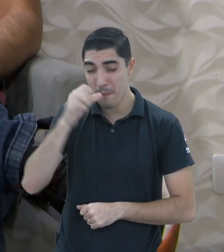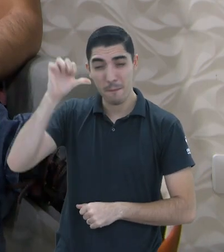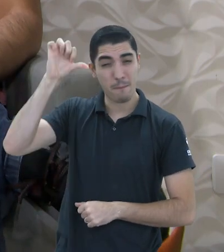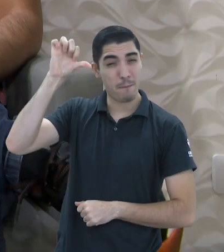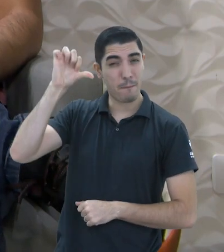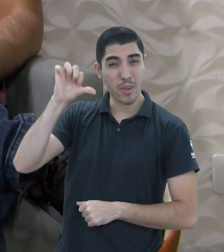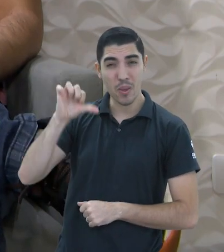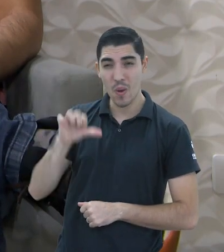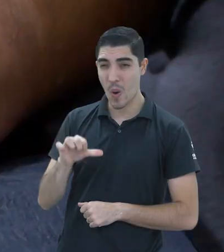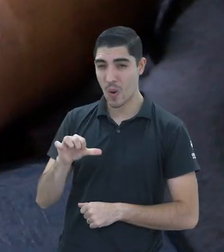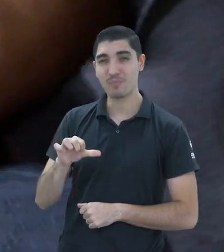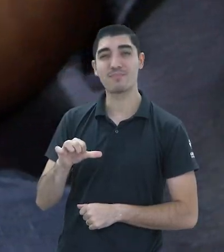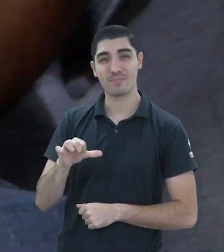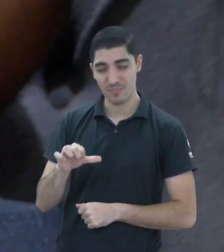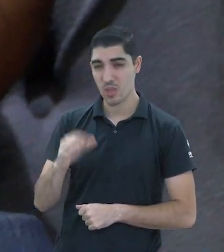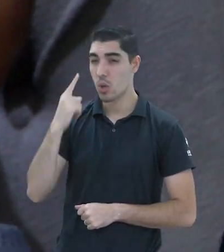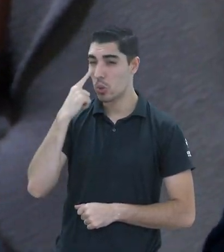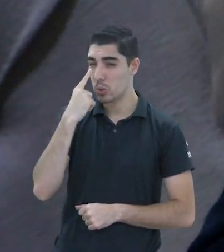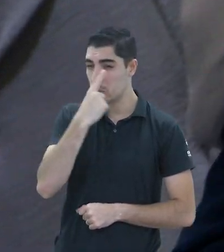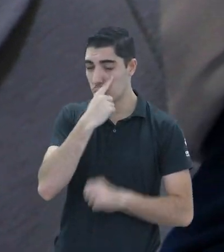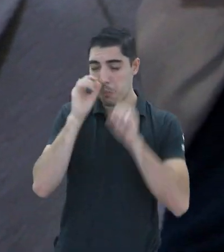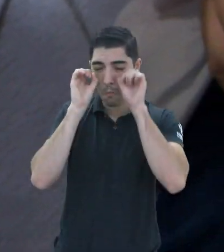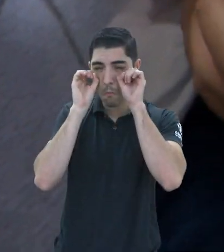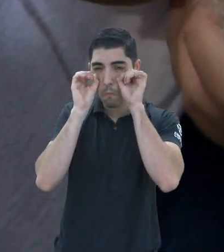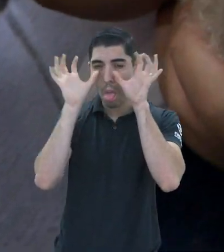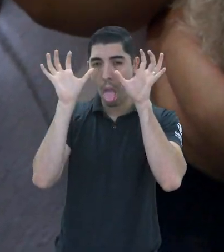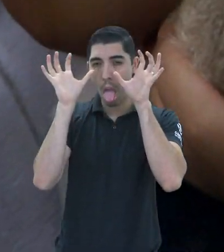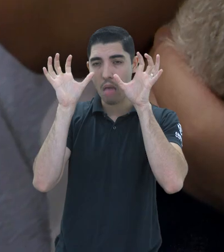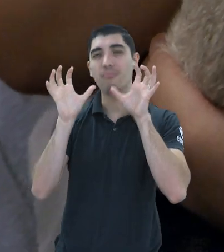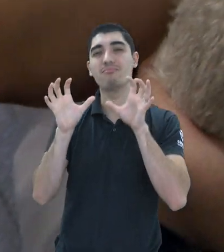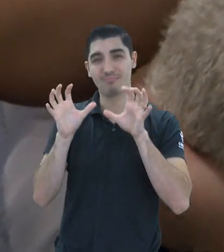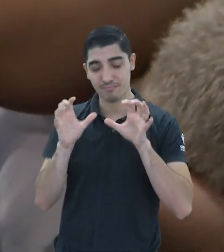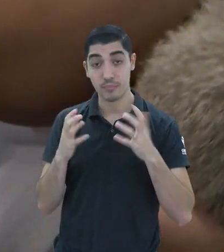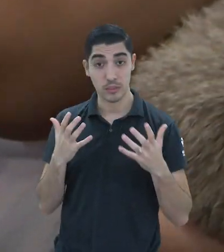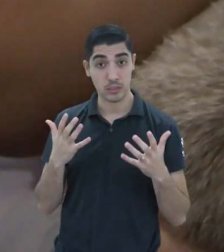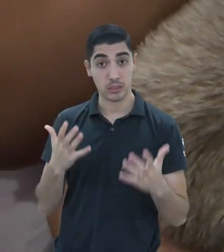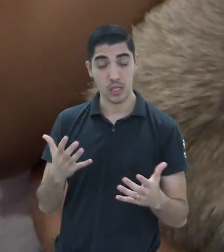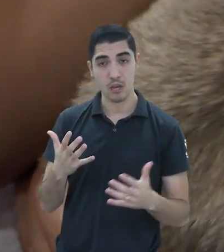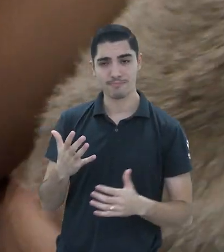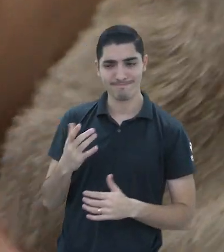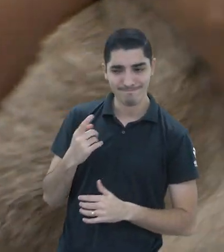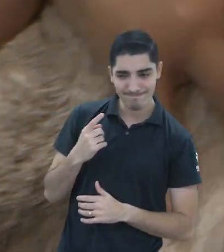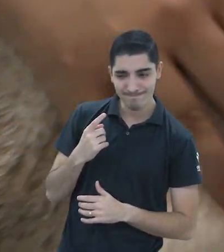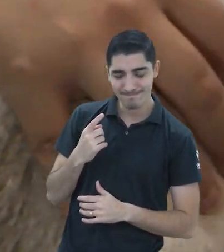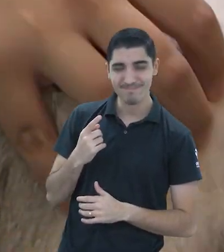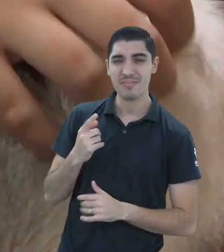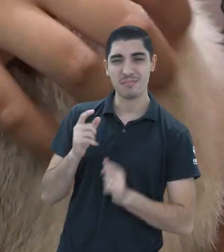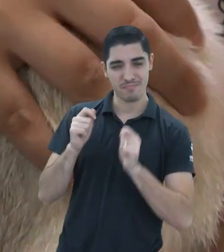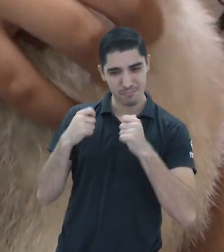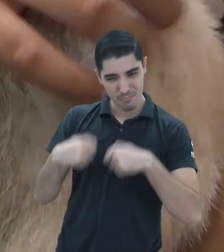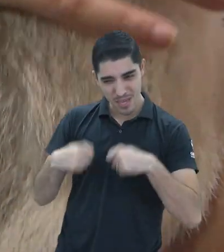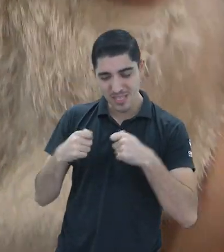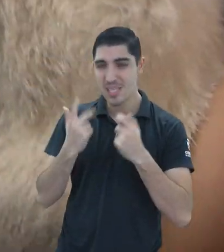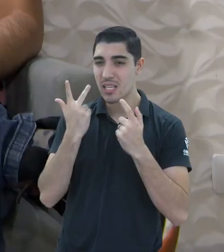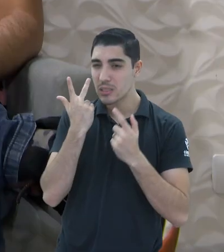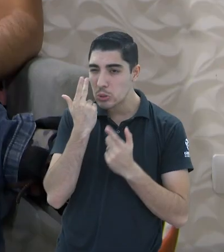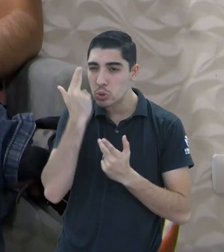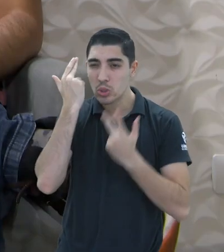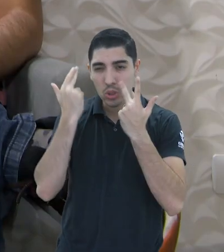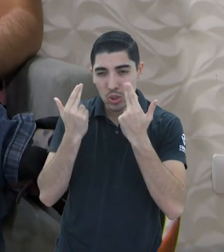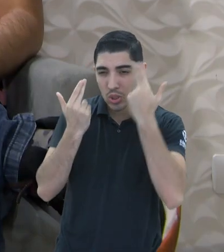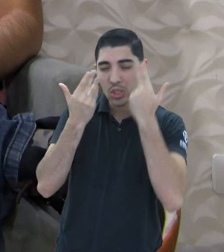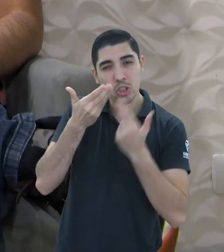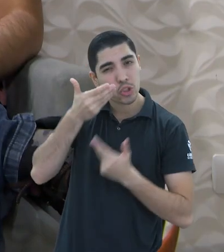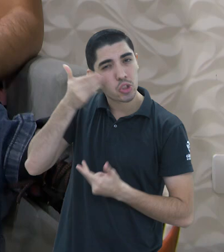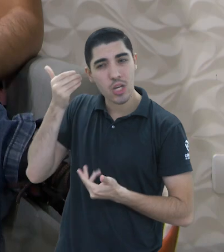então, péssima. Elas estavam com os 2 olhos esbugalhados e o diagnóstico fosse que talvez tivesse que fazer cirurgia para